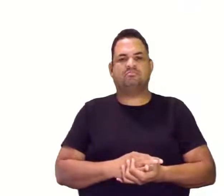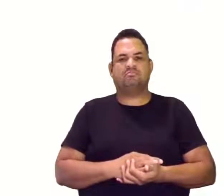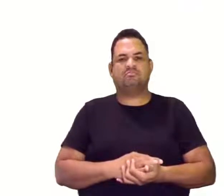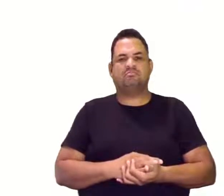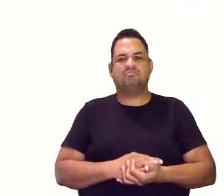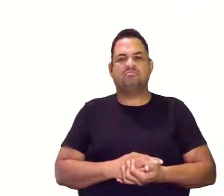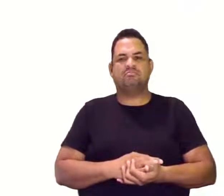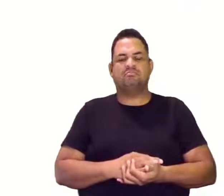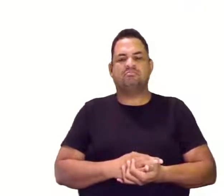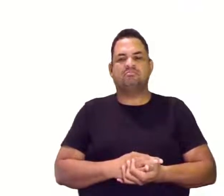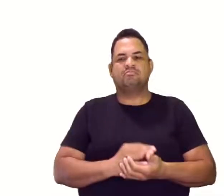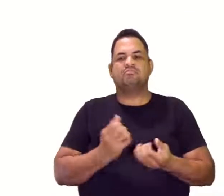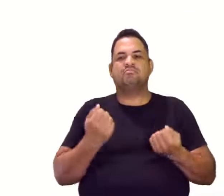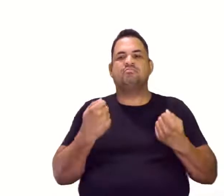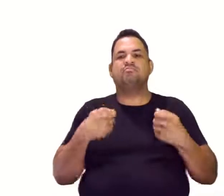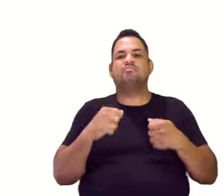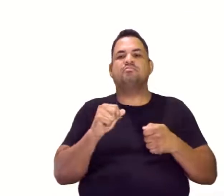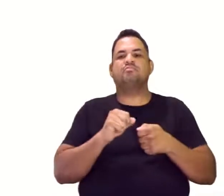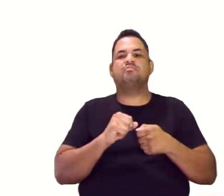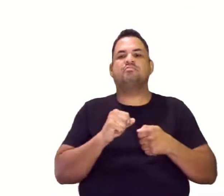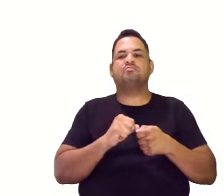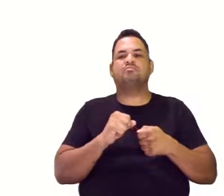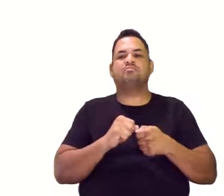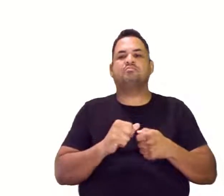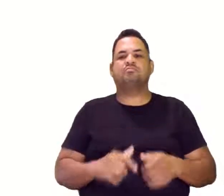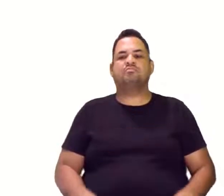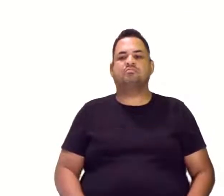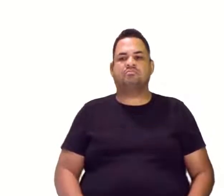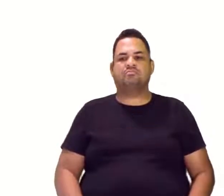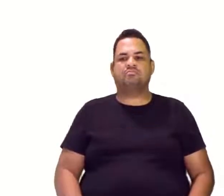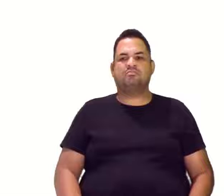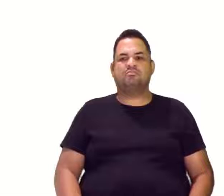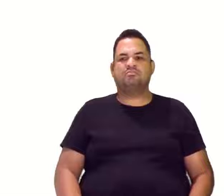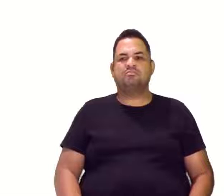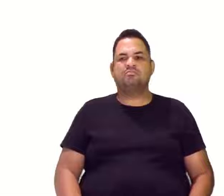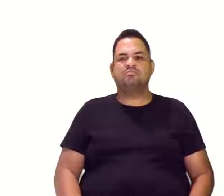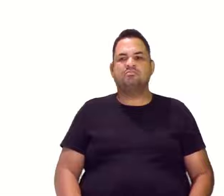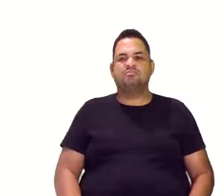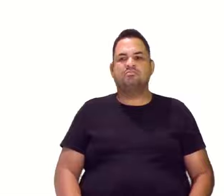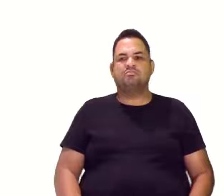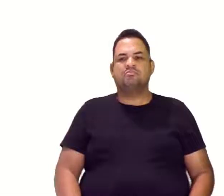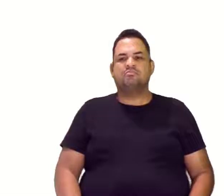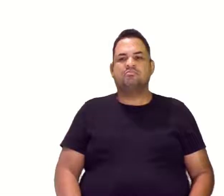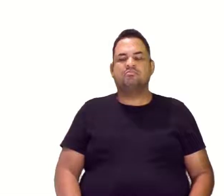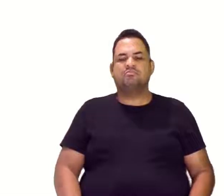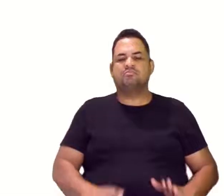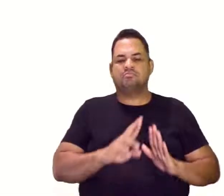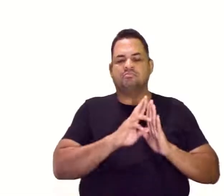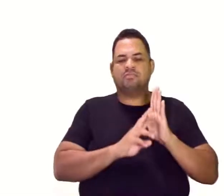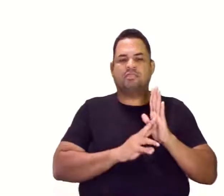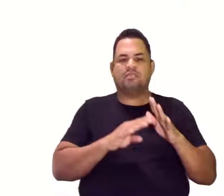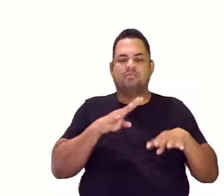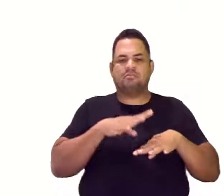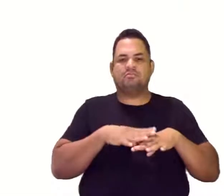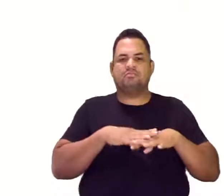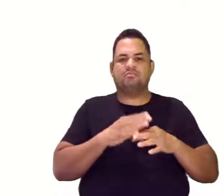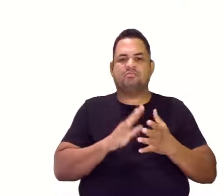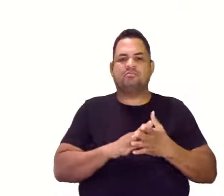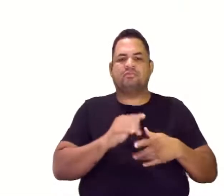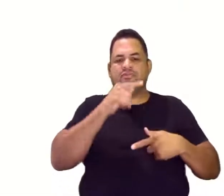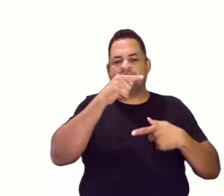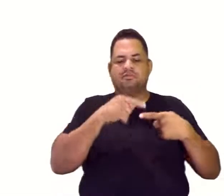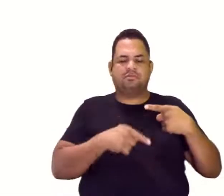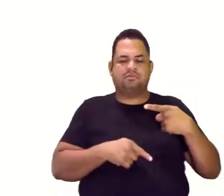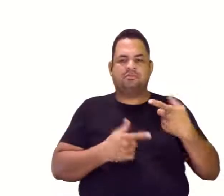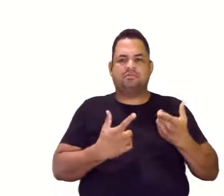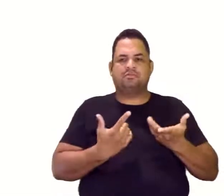Isso. E aí, o que a gente pode fazer então para fazer o cálculo da porcentagem? regra de 3 ou só faz uma fração com